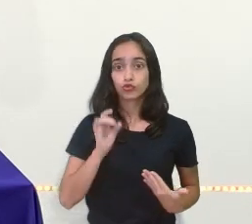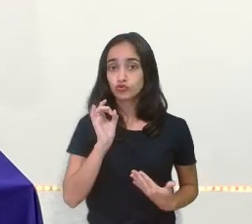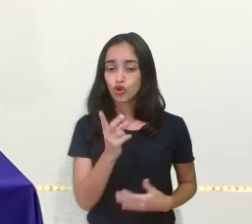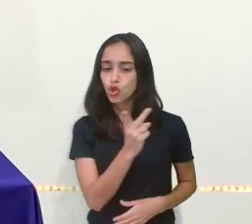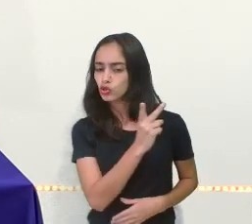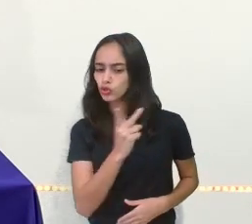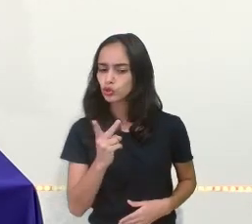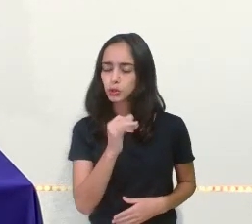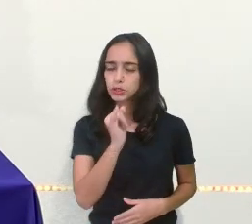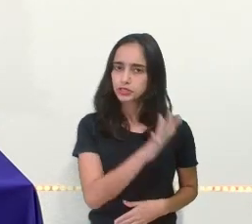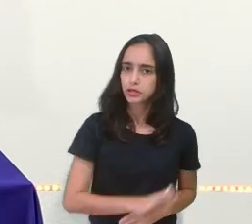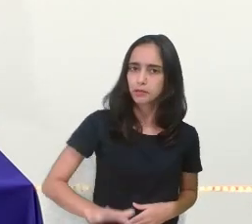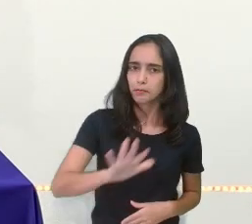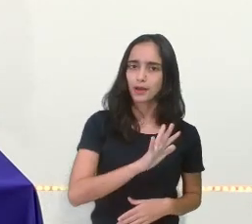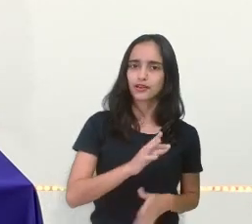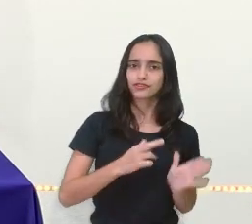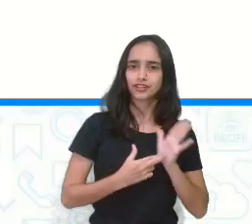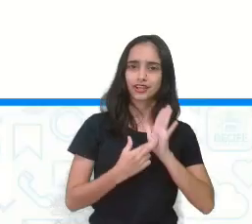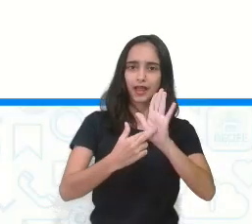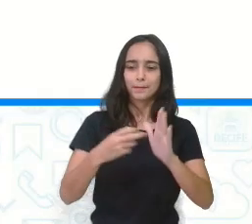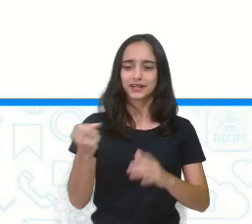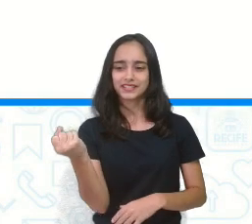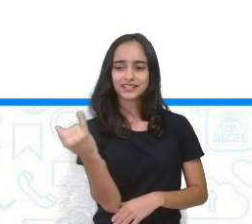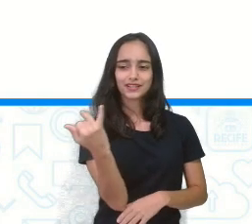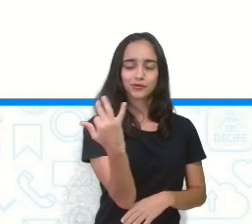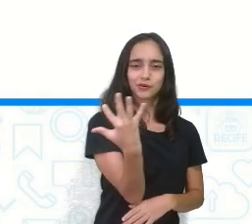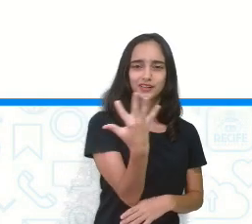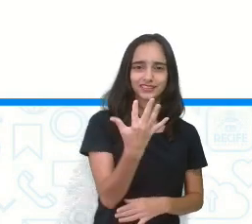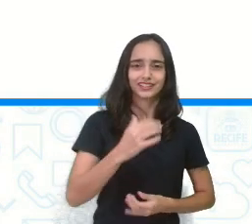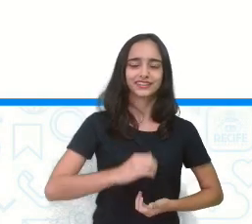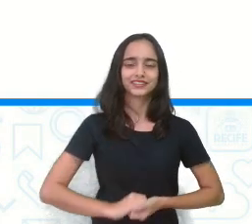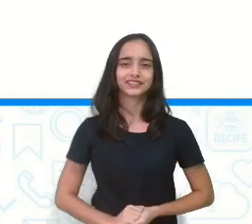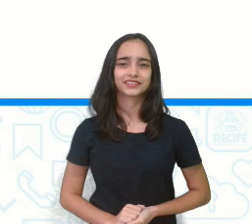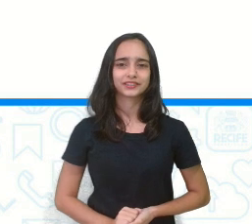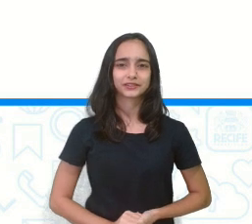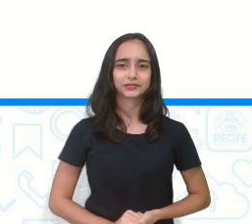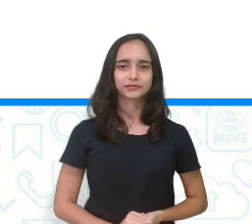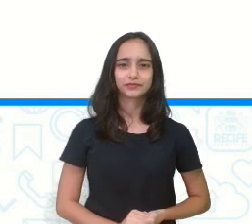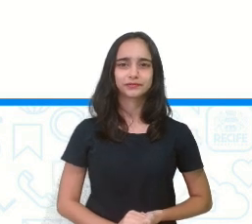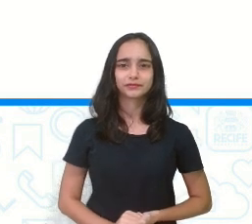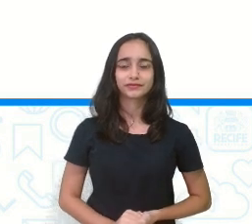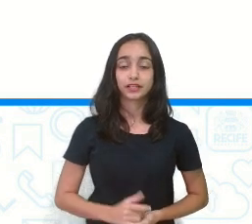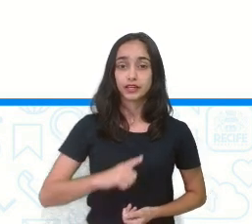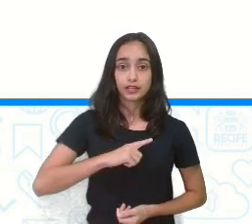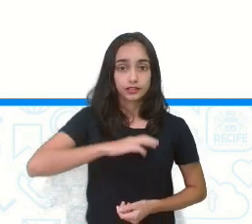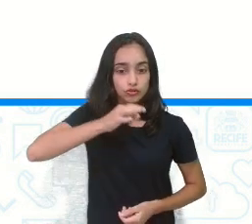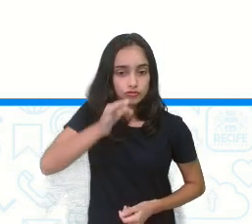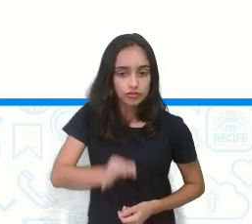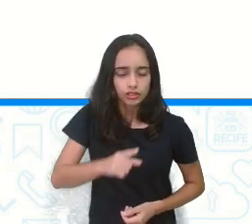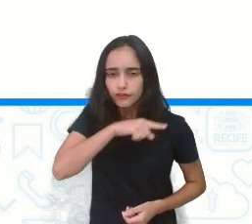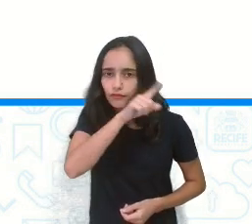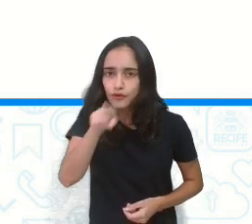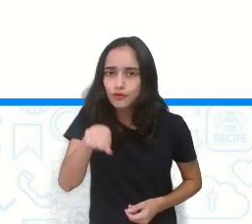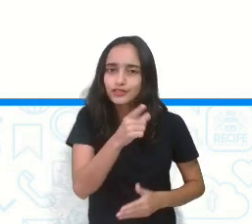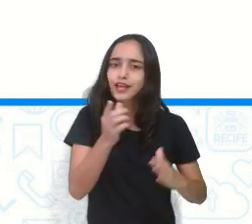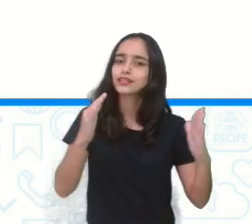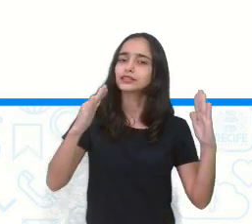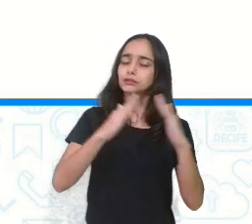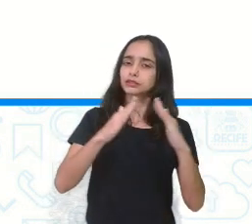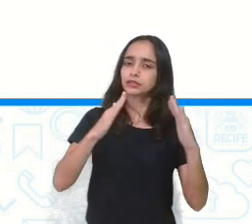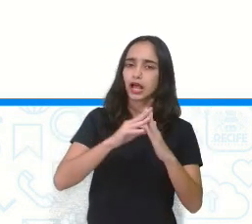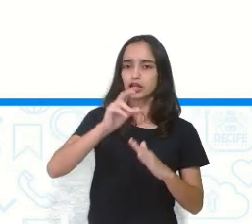duas imagens aí que correspondem a número enquanto quantidade. Tenho certeza que vocês em casa, quem